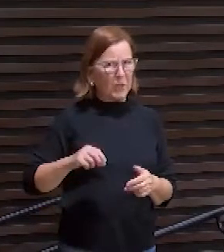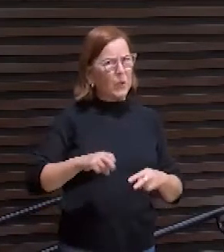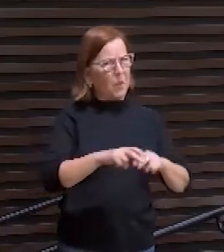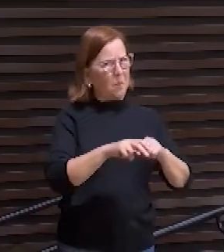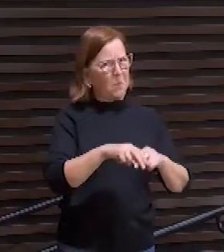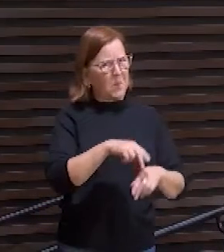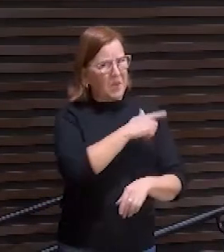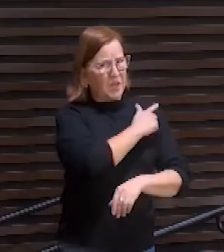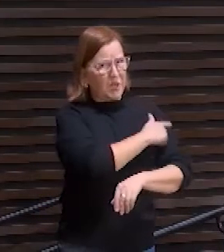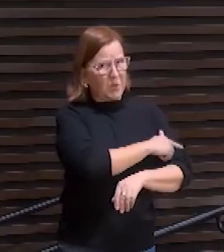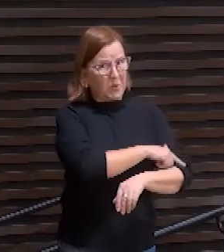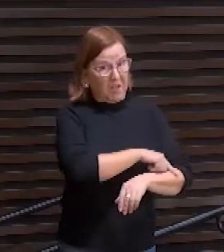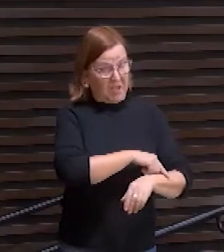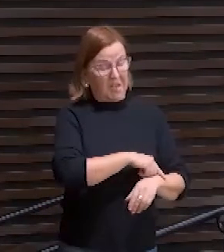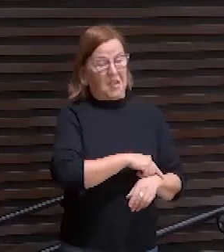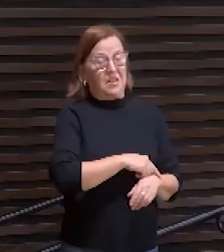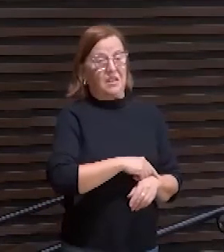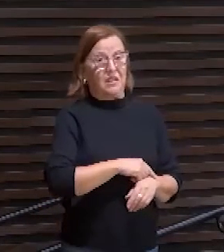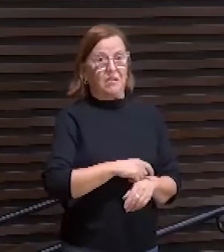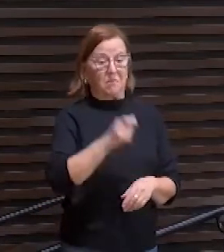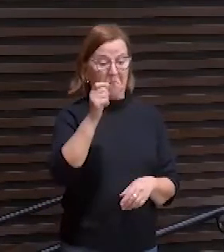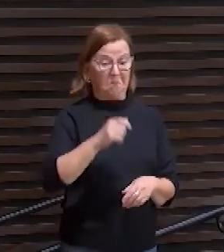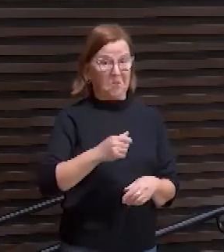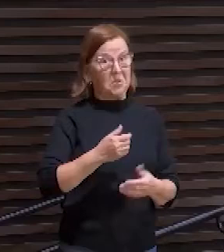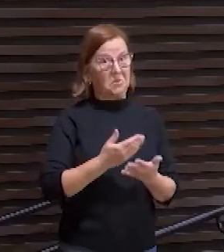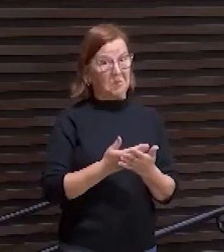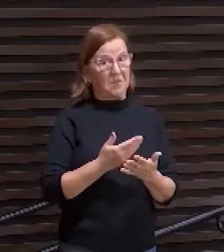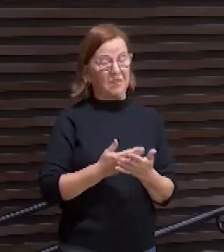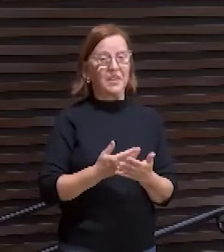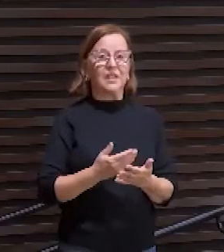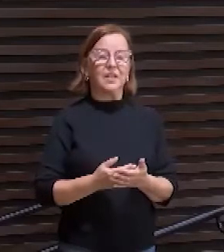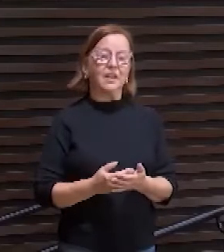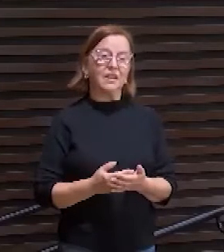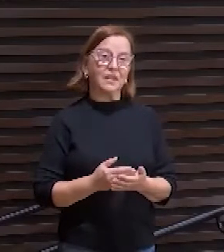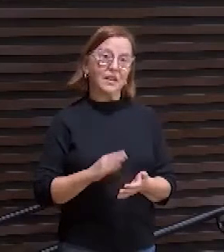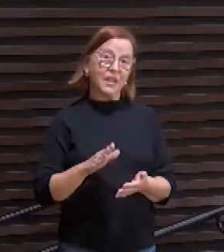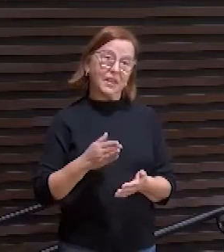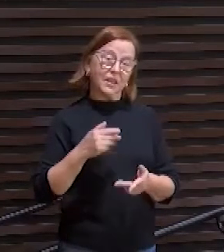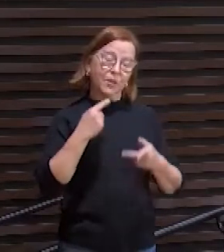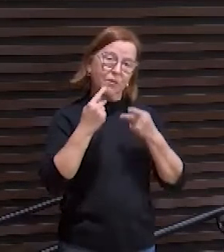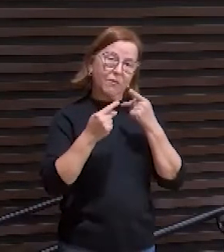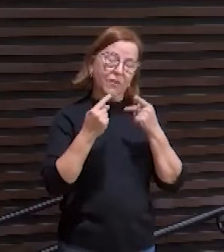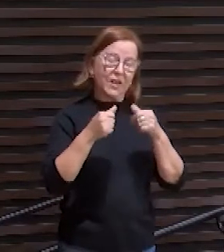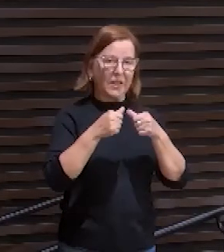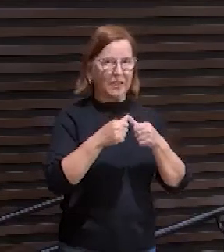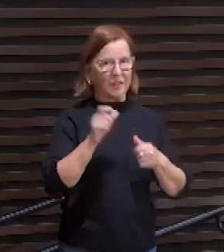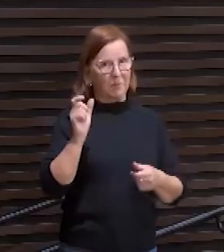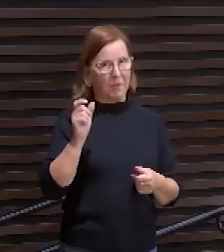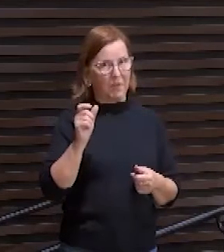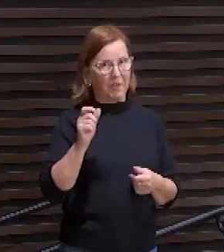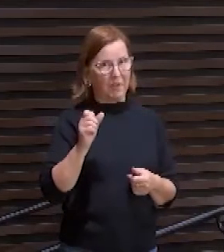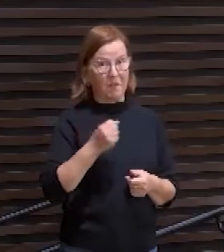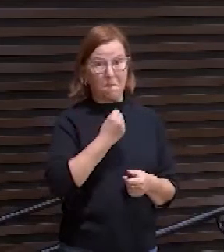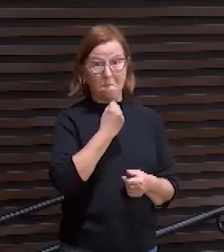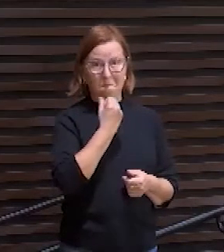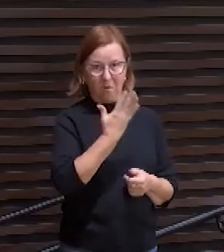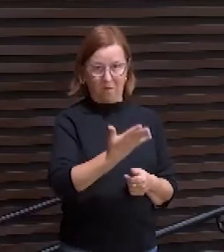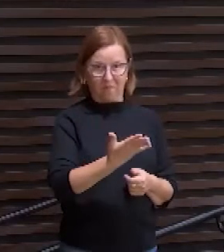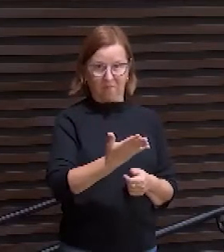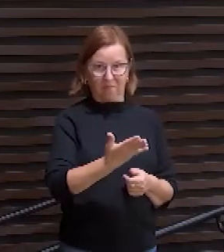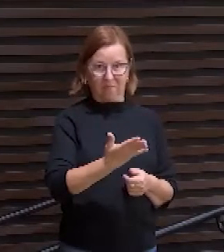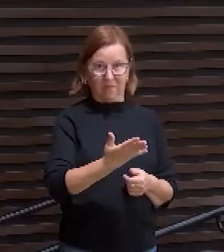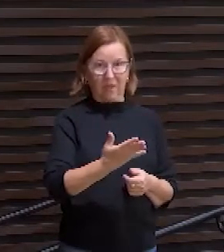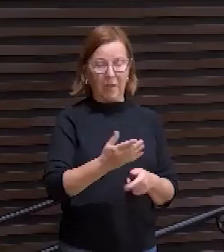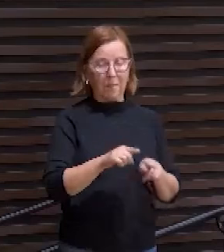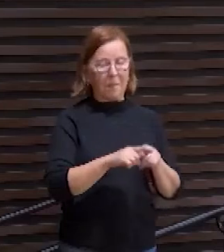uma pessoa estudada. E ele então usa esse adjetivo, mas não porque ele